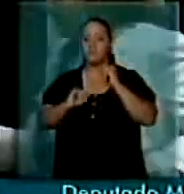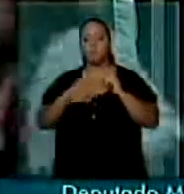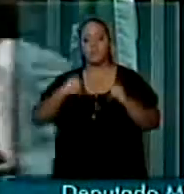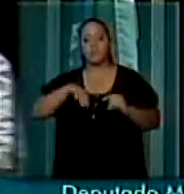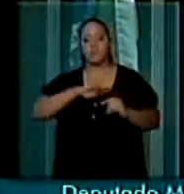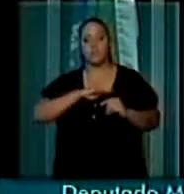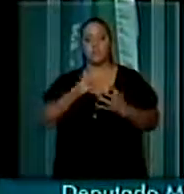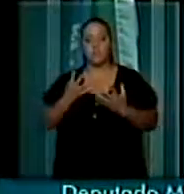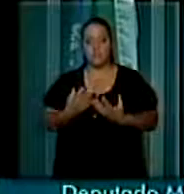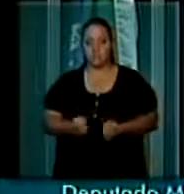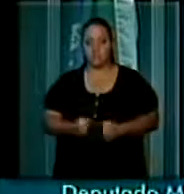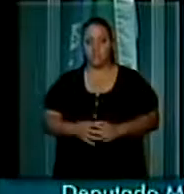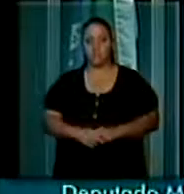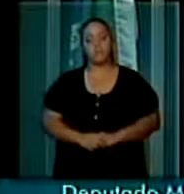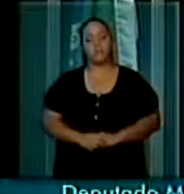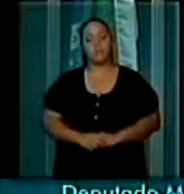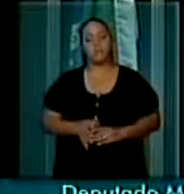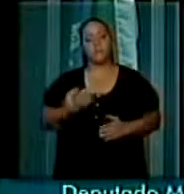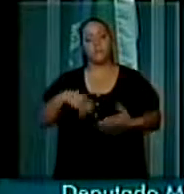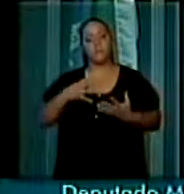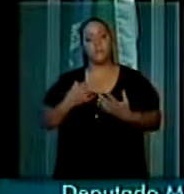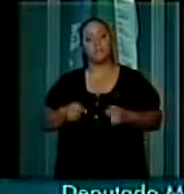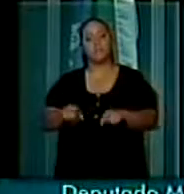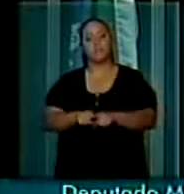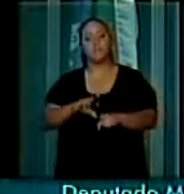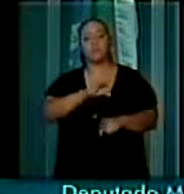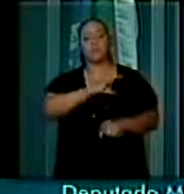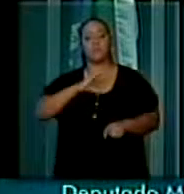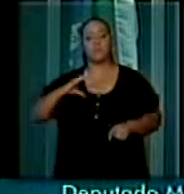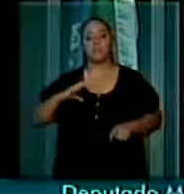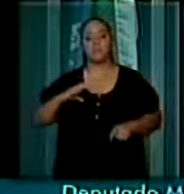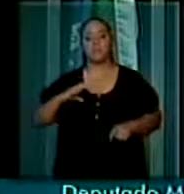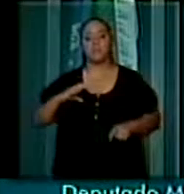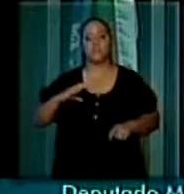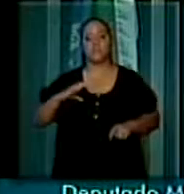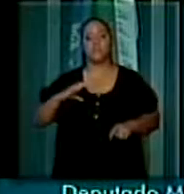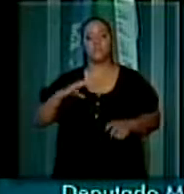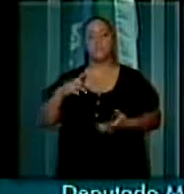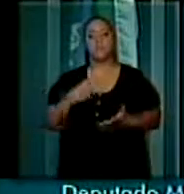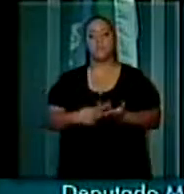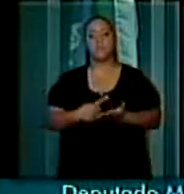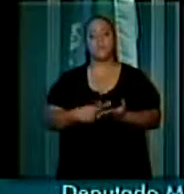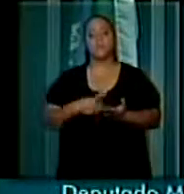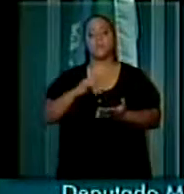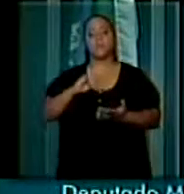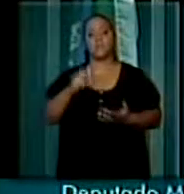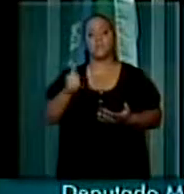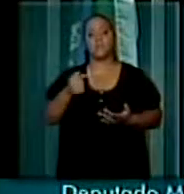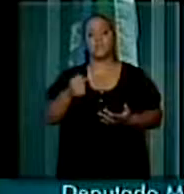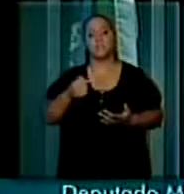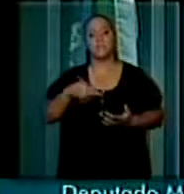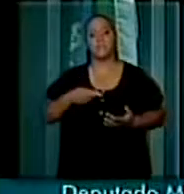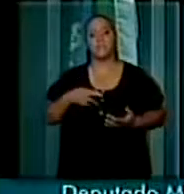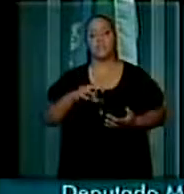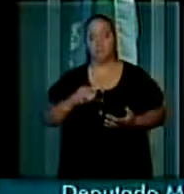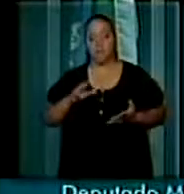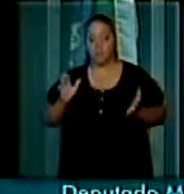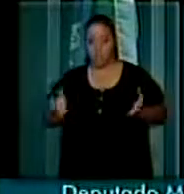nós assumimos também na comissão o compromisso de no dia 17 de março, que é